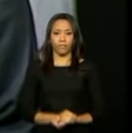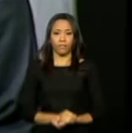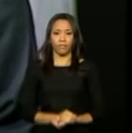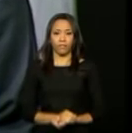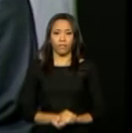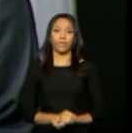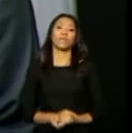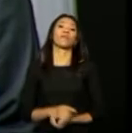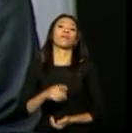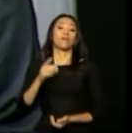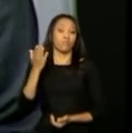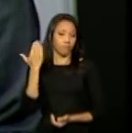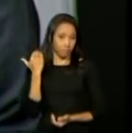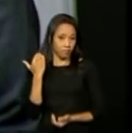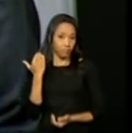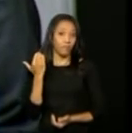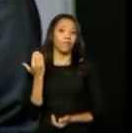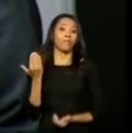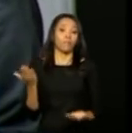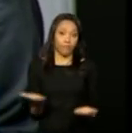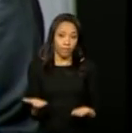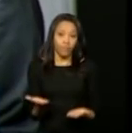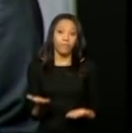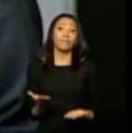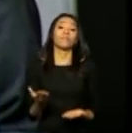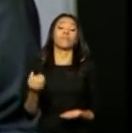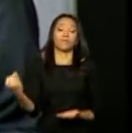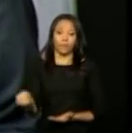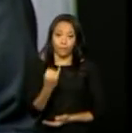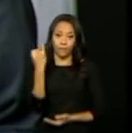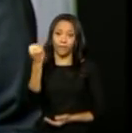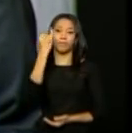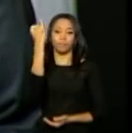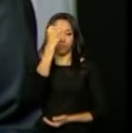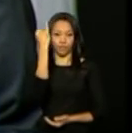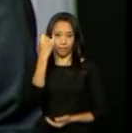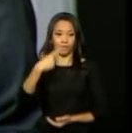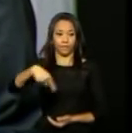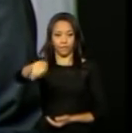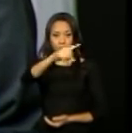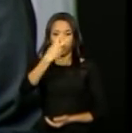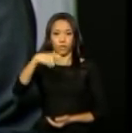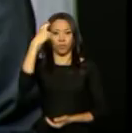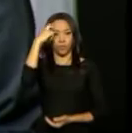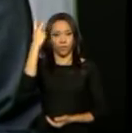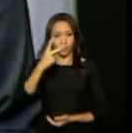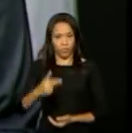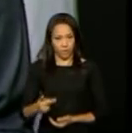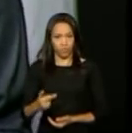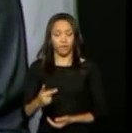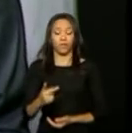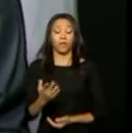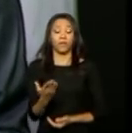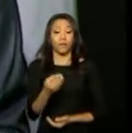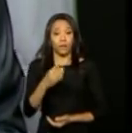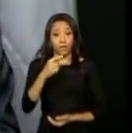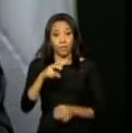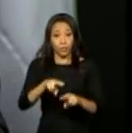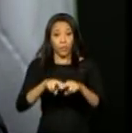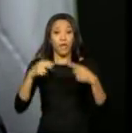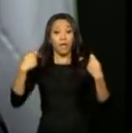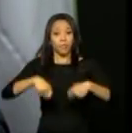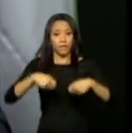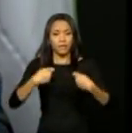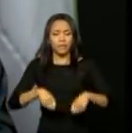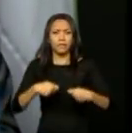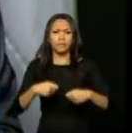Foi e é fundamental para a singularidade cultural brasileira. E é preciso, numa